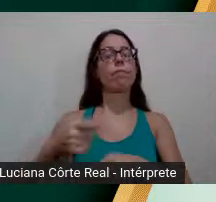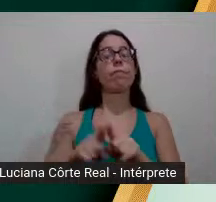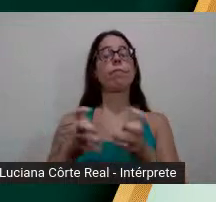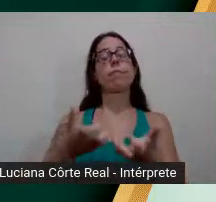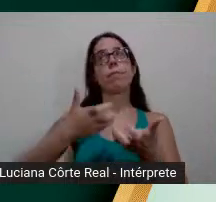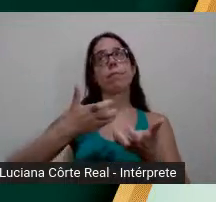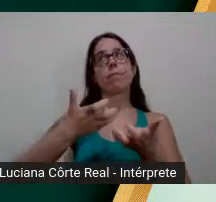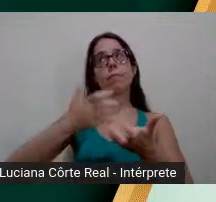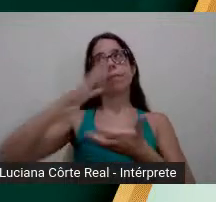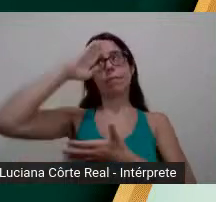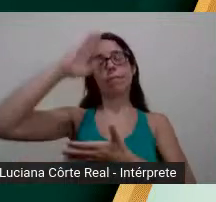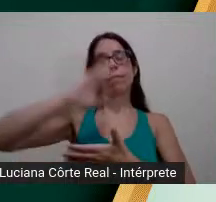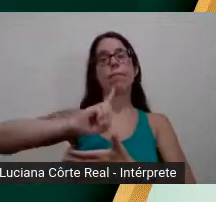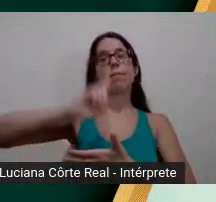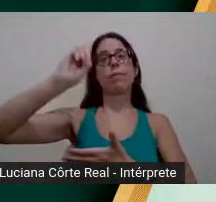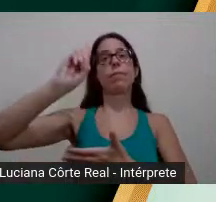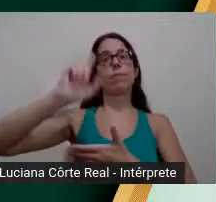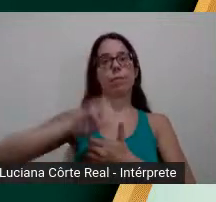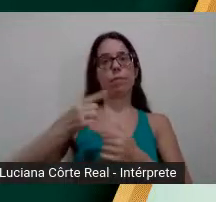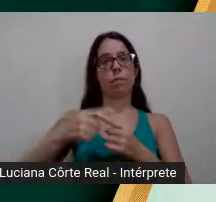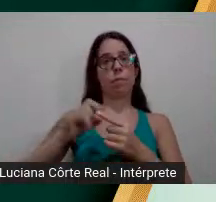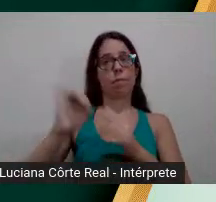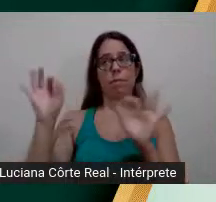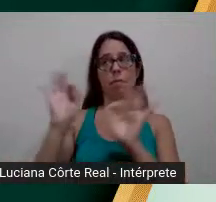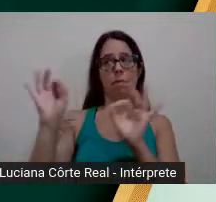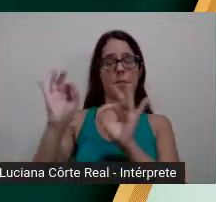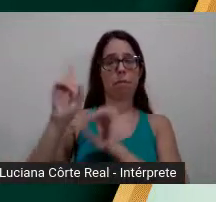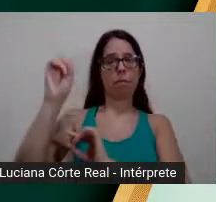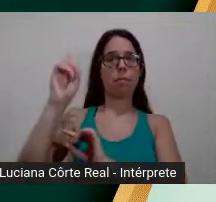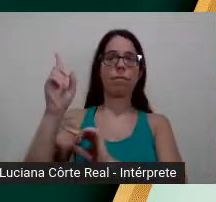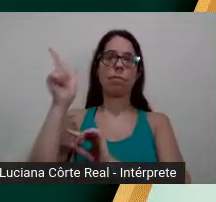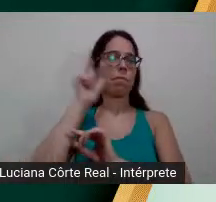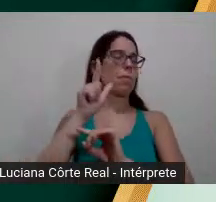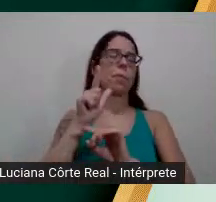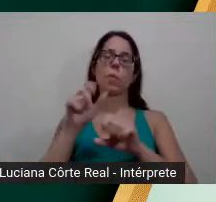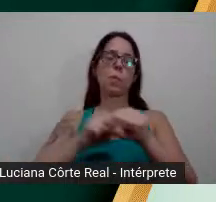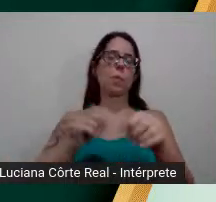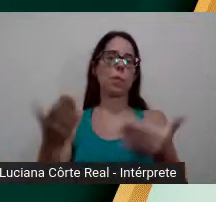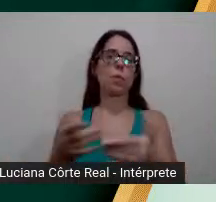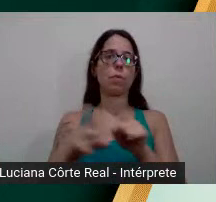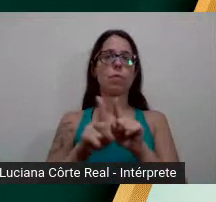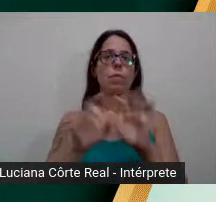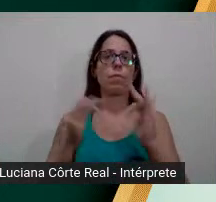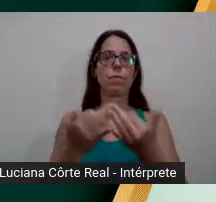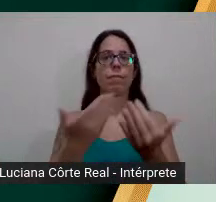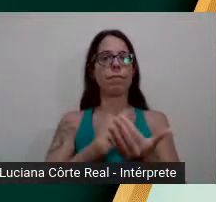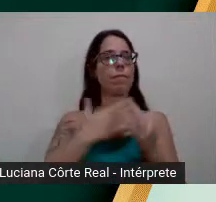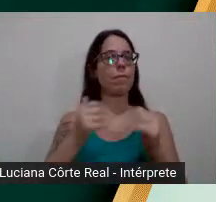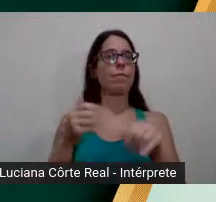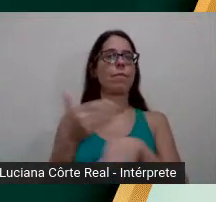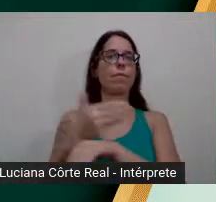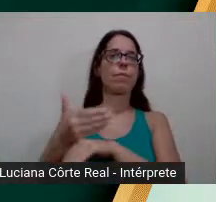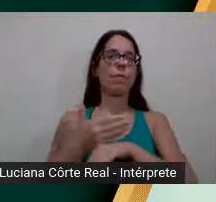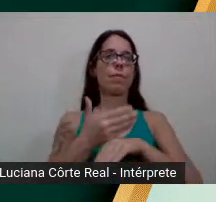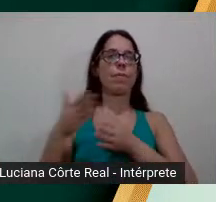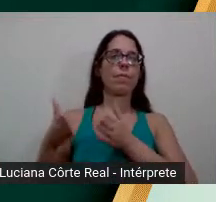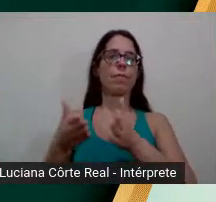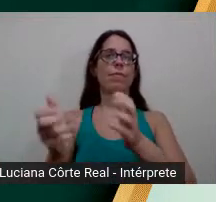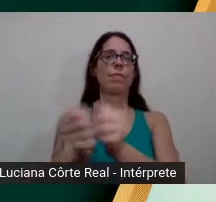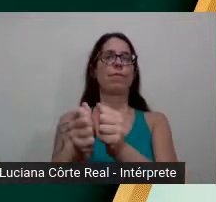Deus, principalmente. Sem ele, nada disso seria possível. E a minha família e amigos, todos que participaram dessa caminhada